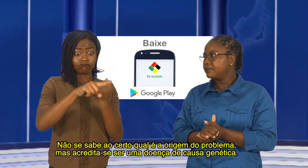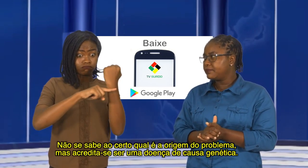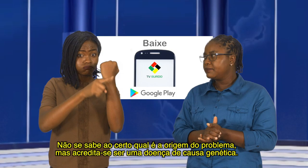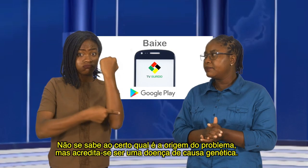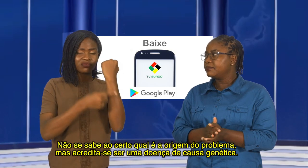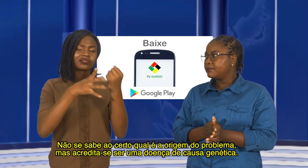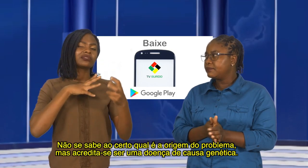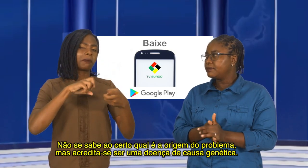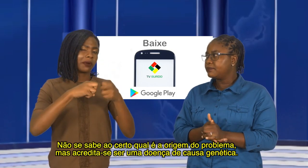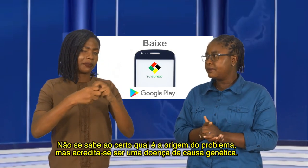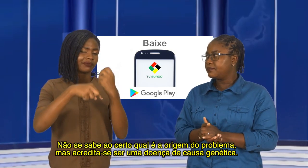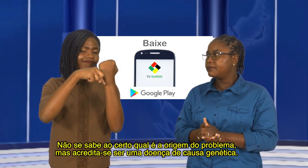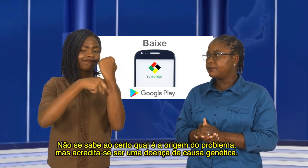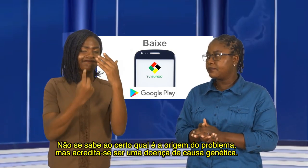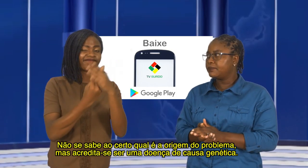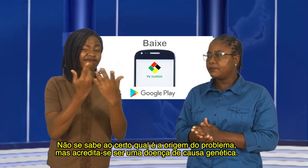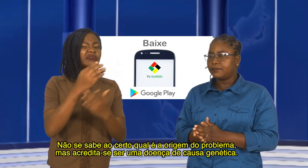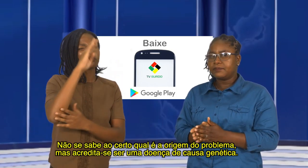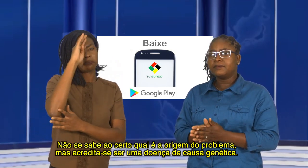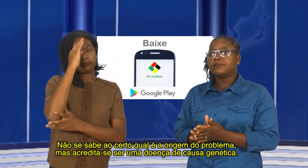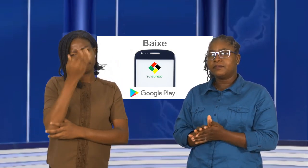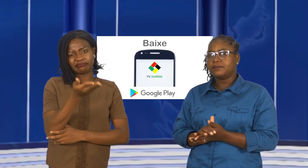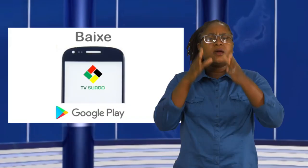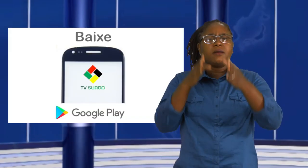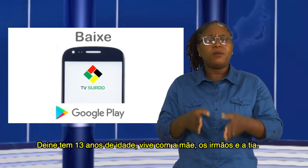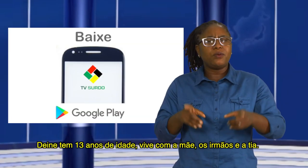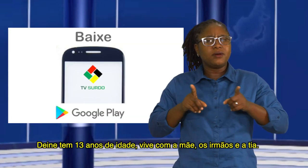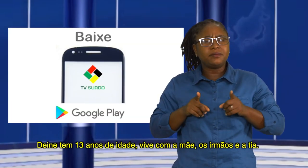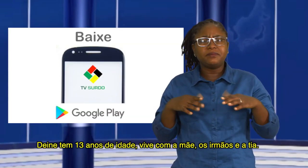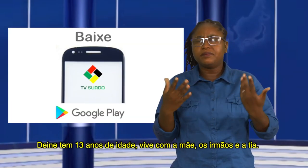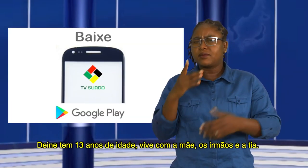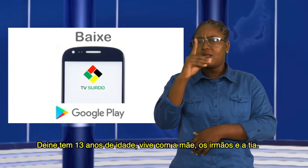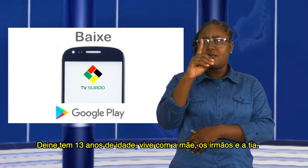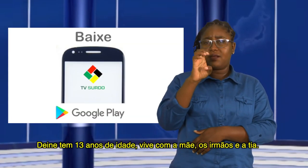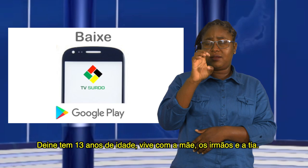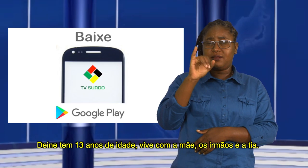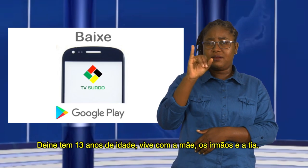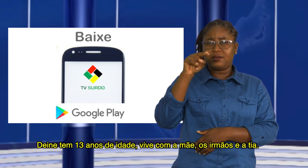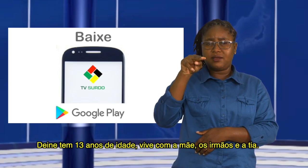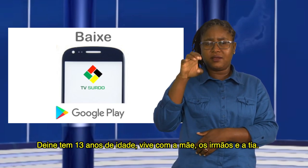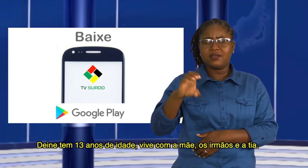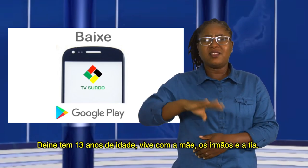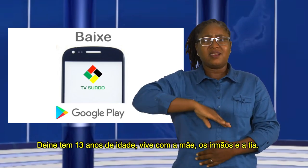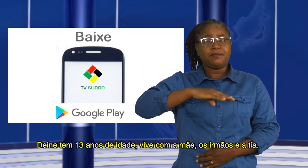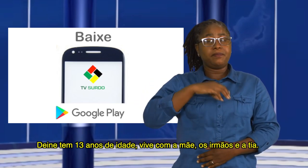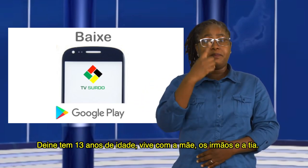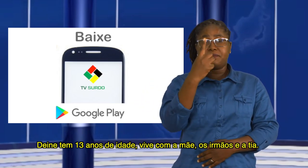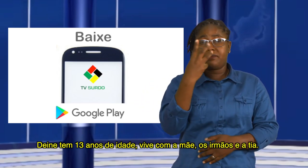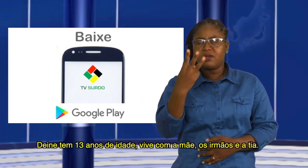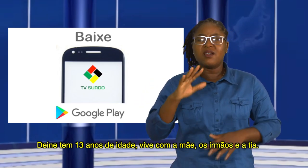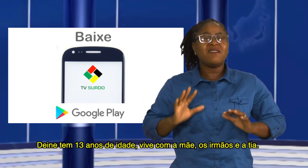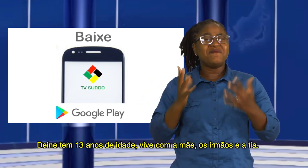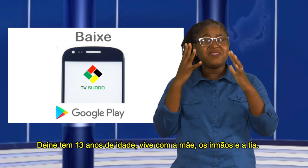acredita-se ser uma doença de causa genética. Dana tem 13 anos de idade. Vive com a mãe,